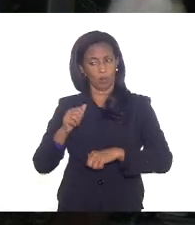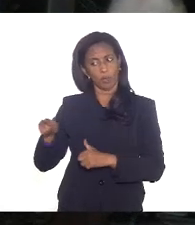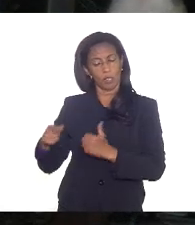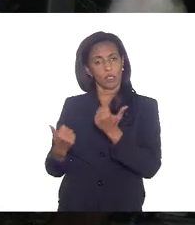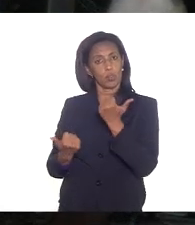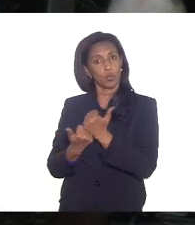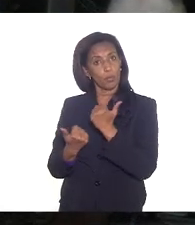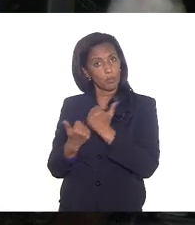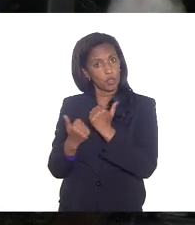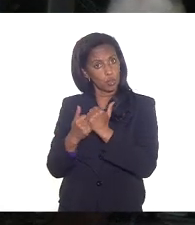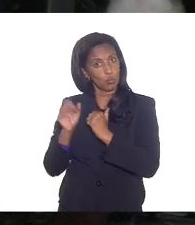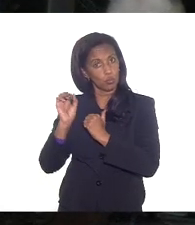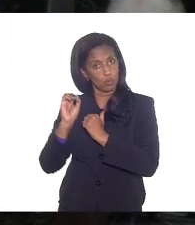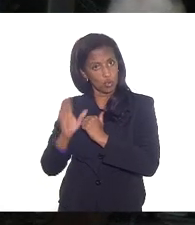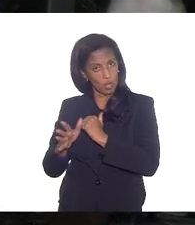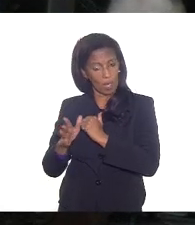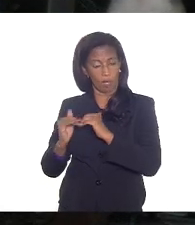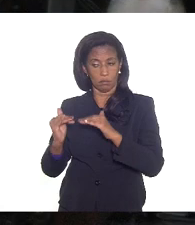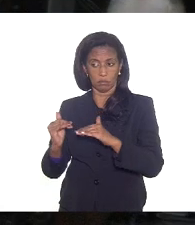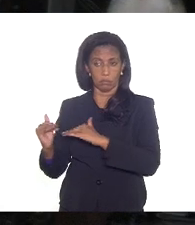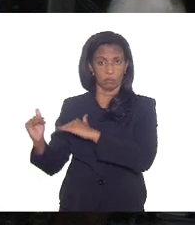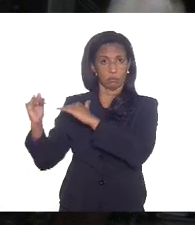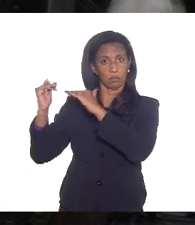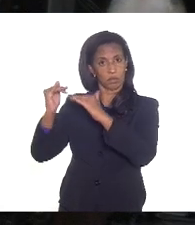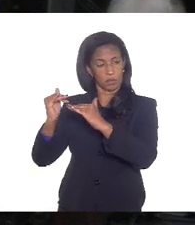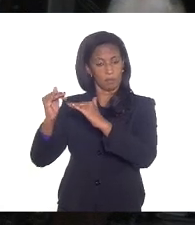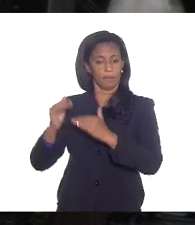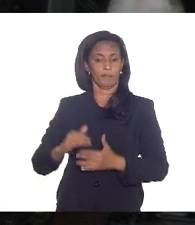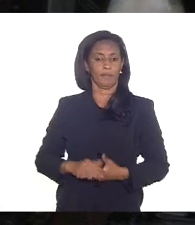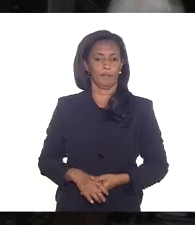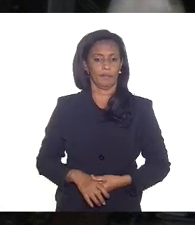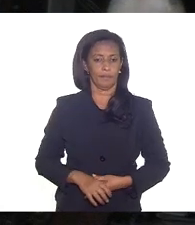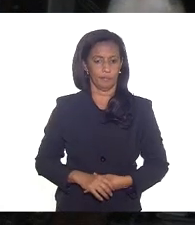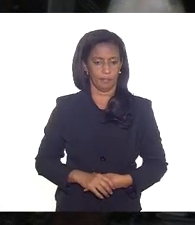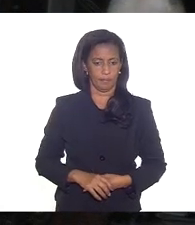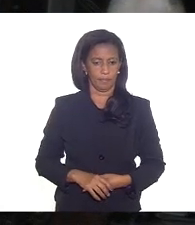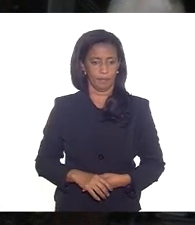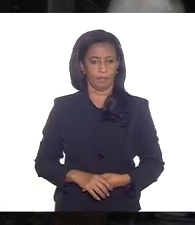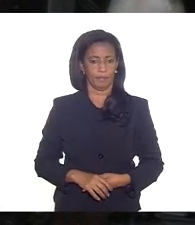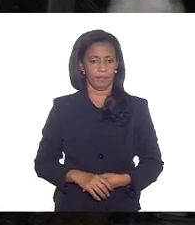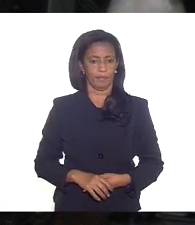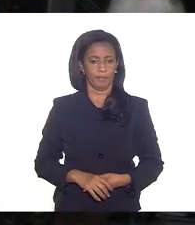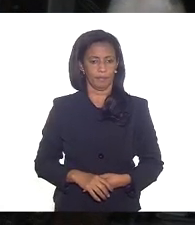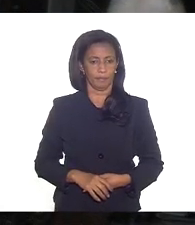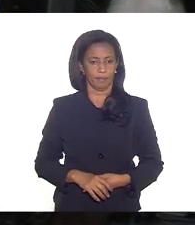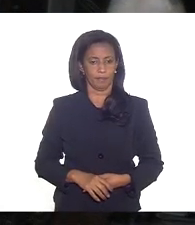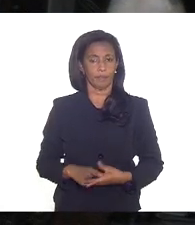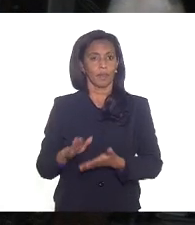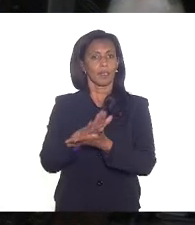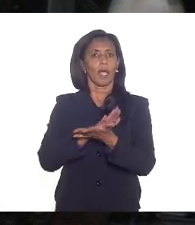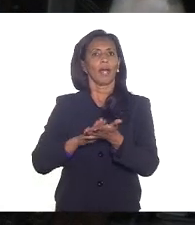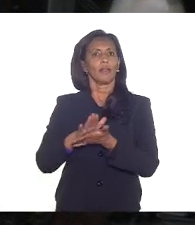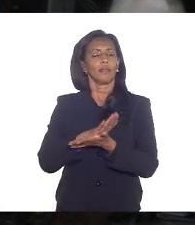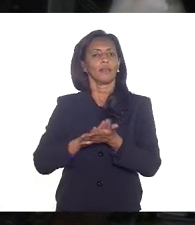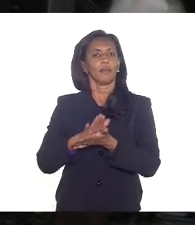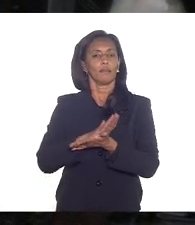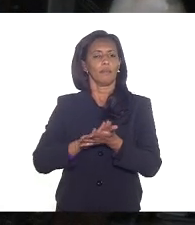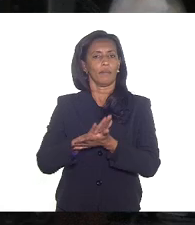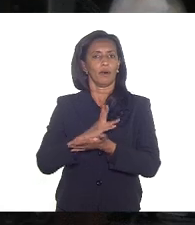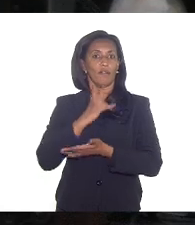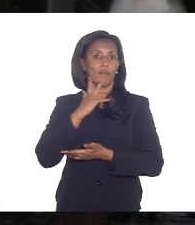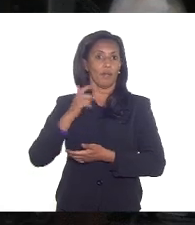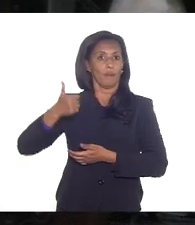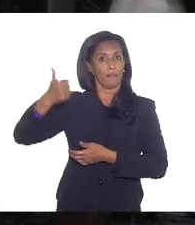substitutos e tem vaga de desembargadores obrigado nada mais a tratar na